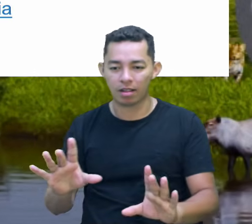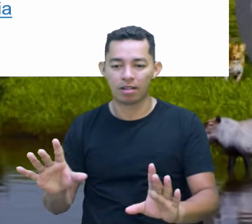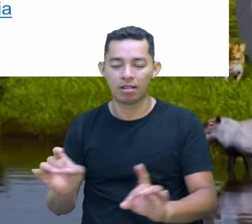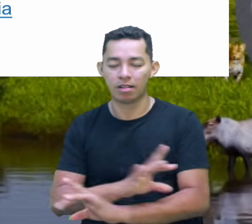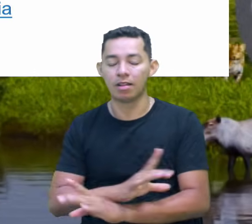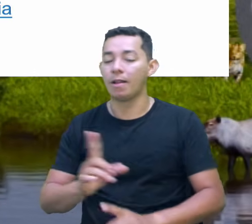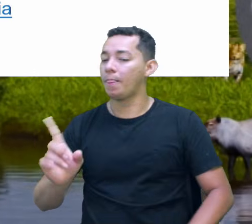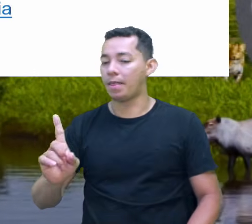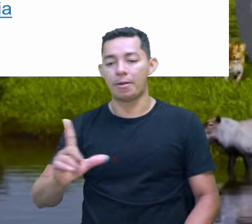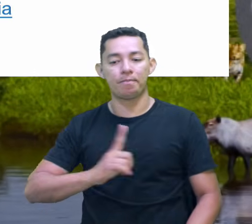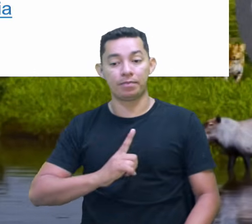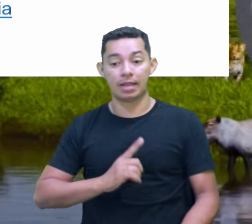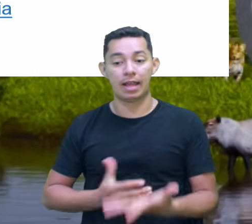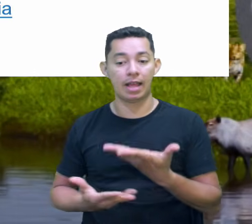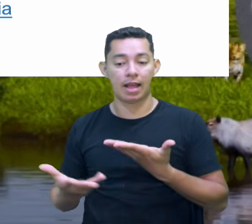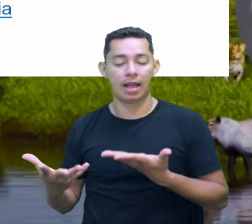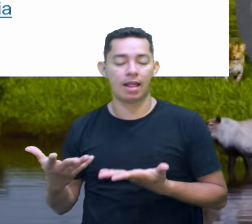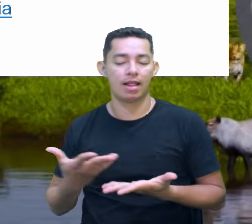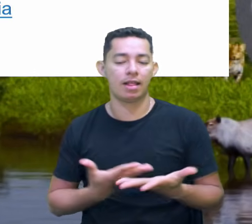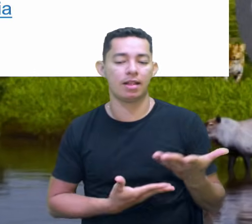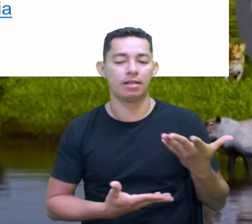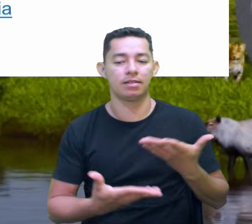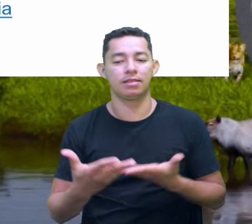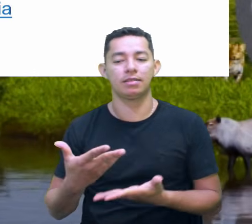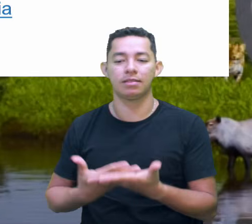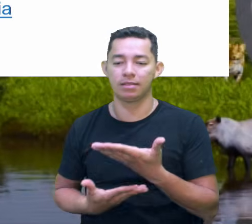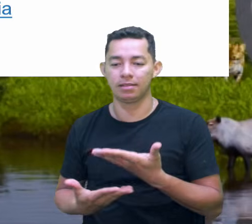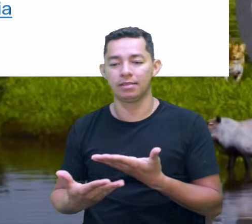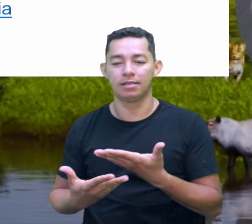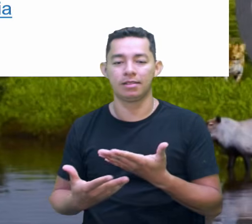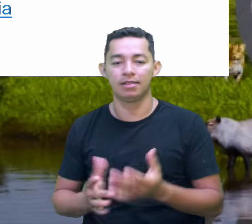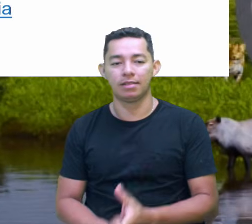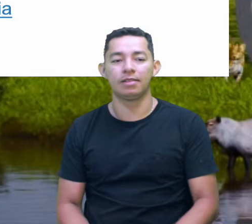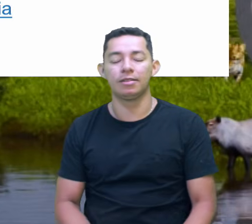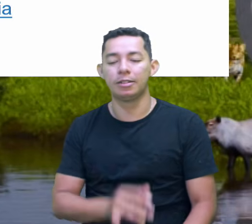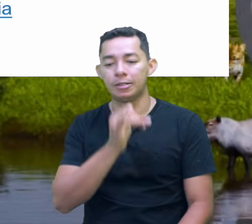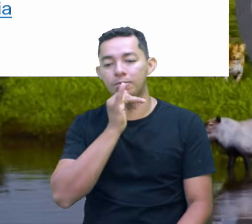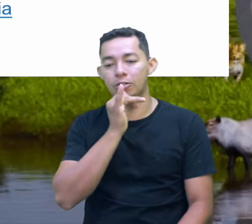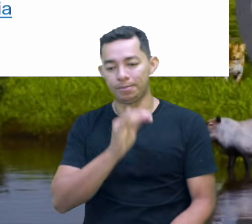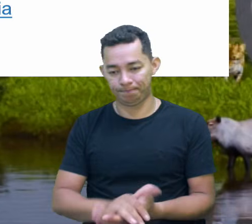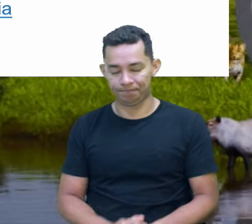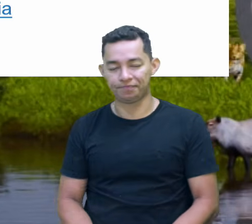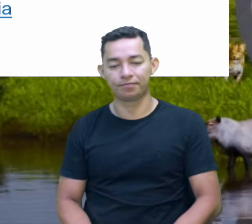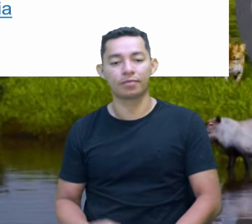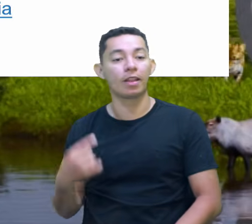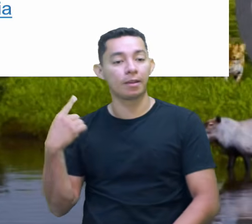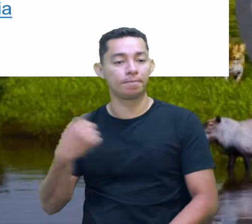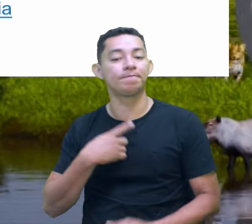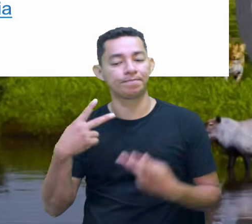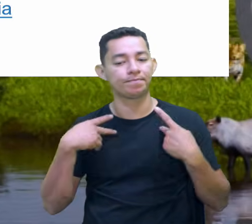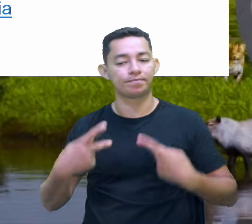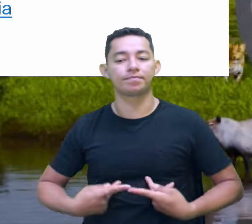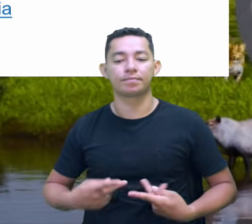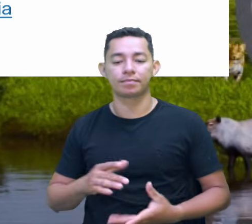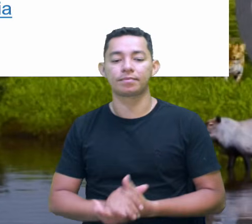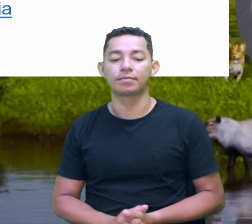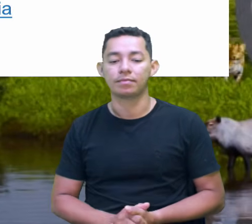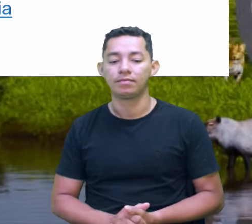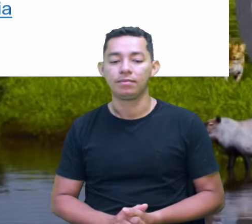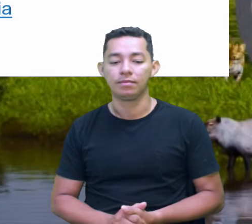existem relações, como eu falei ainda há pouco. Por exemplo, nós seres humanos, nós